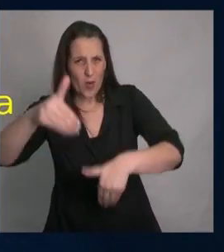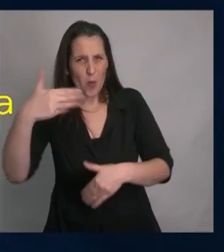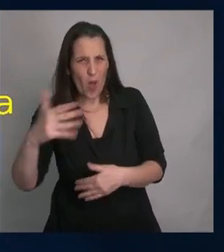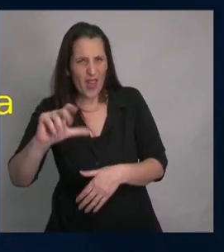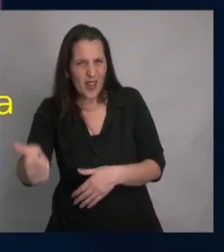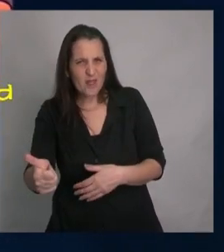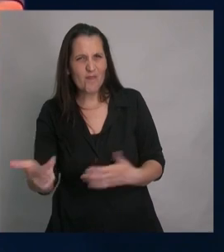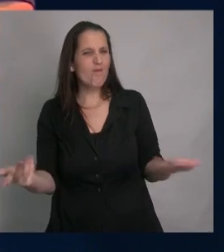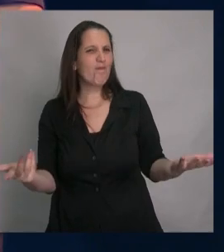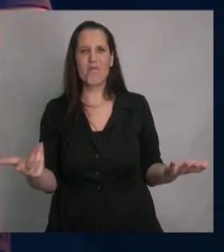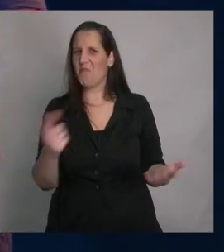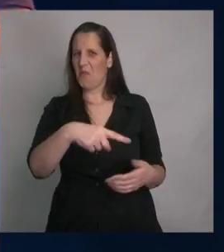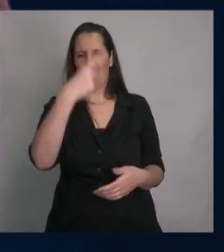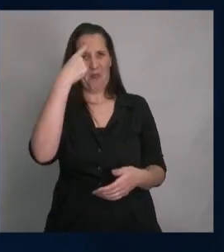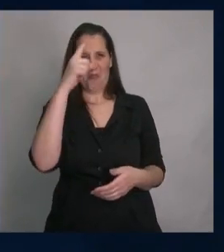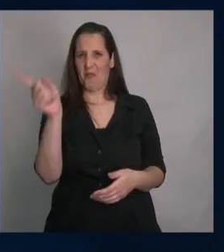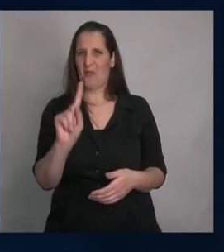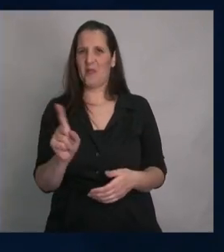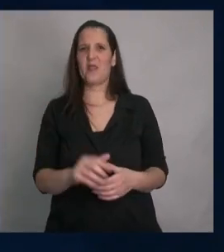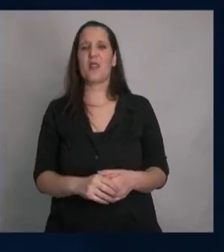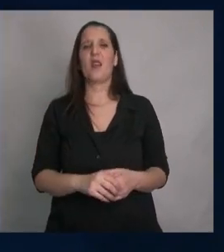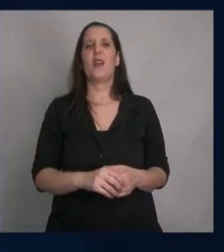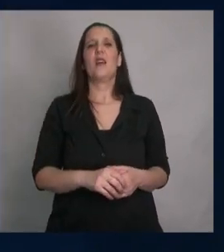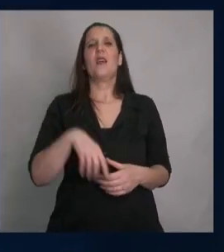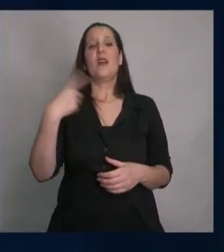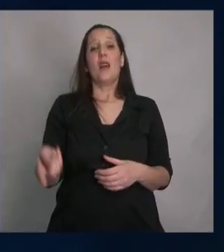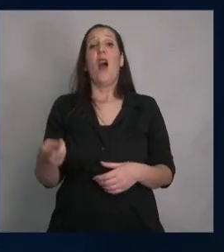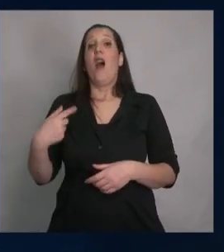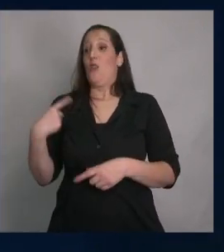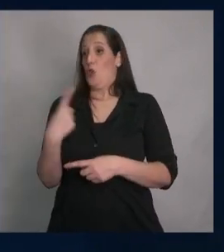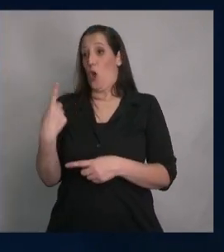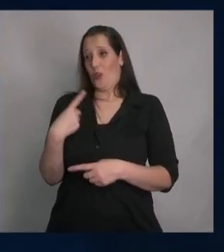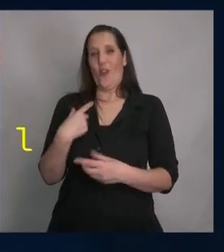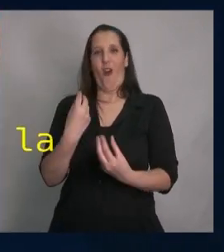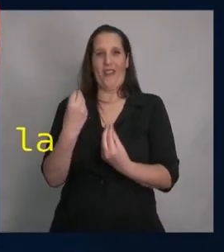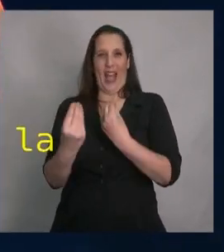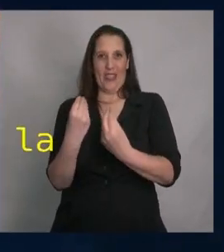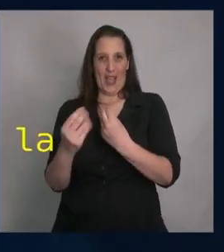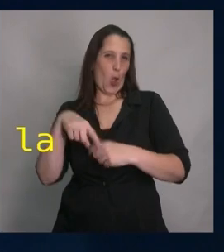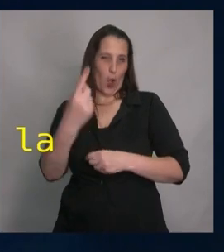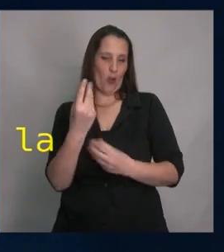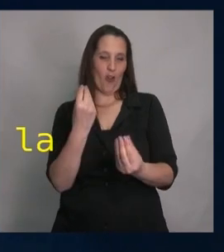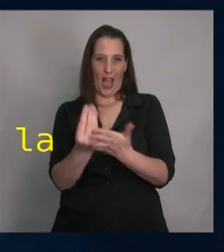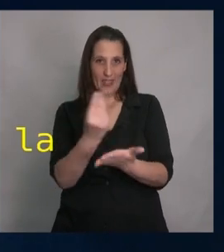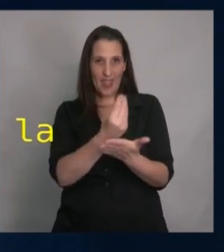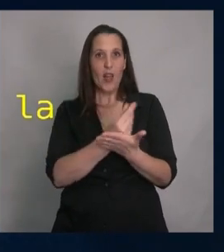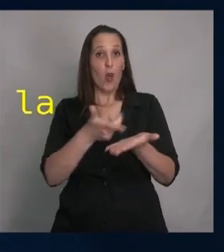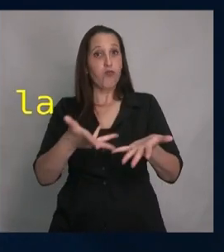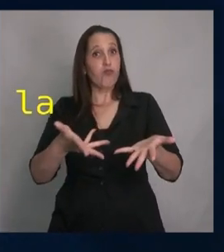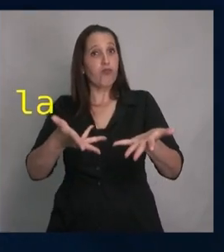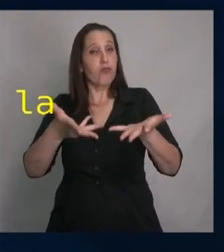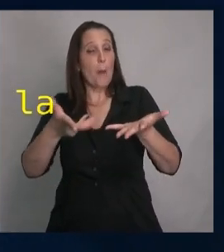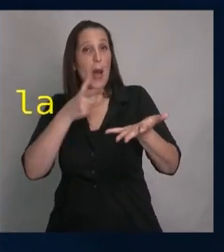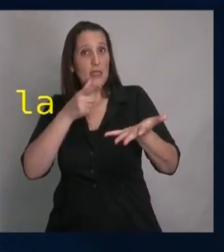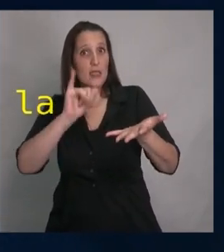Fernando Haddad e Manuela Dávida foram os nossos candidatos, estavam subindo. É claro que Bolsonaro